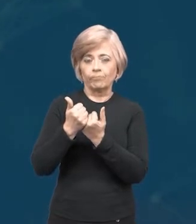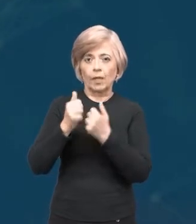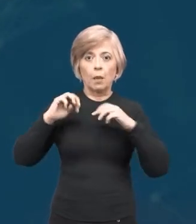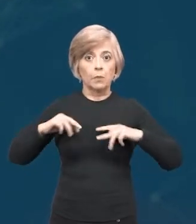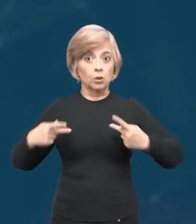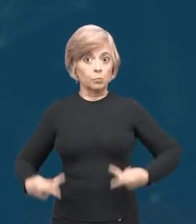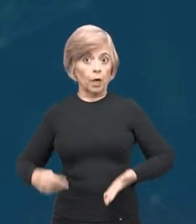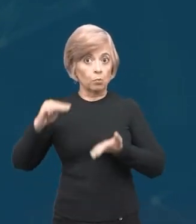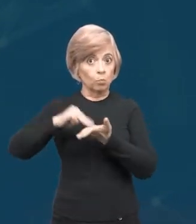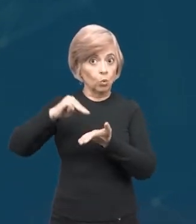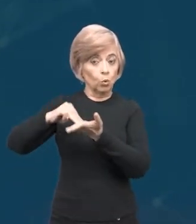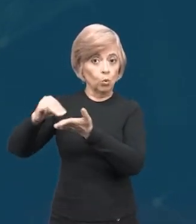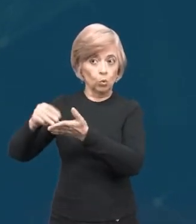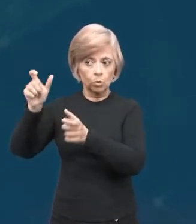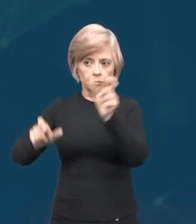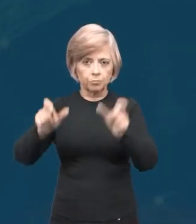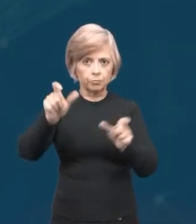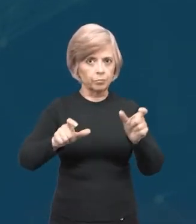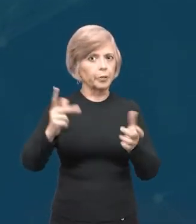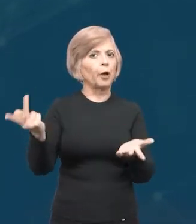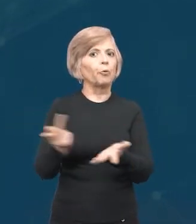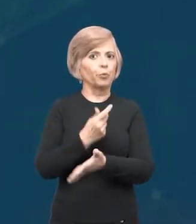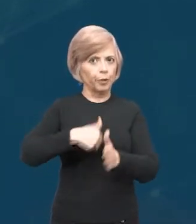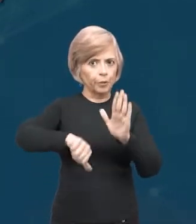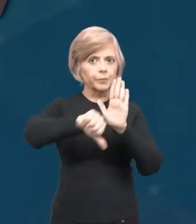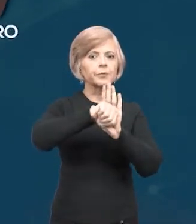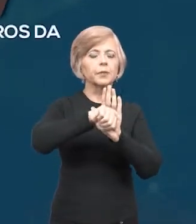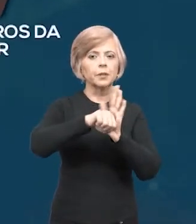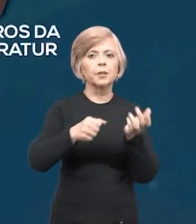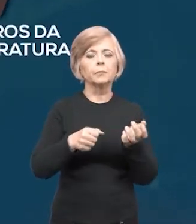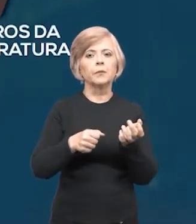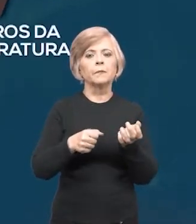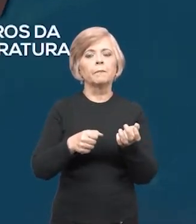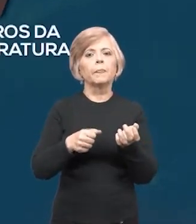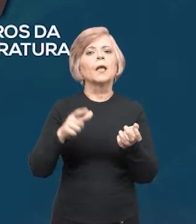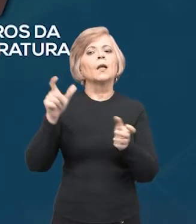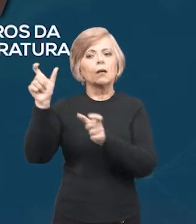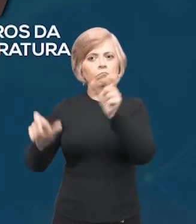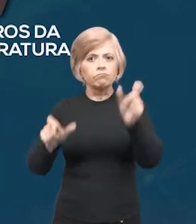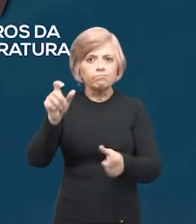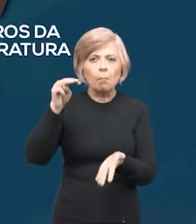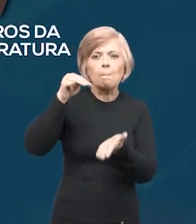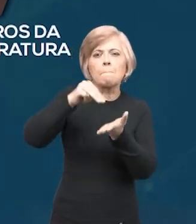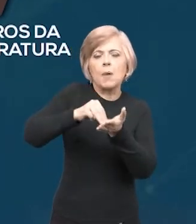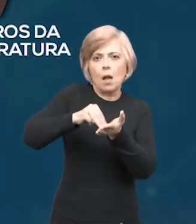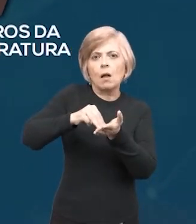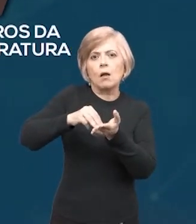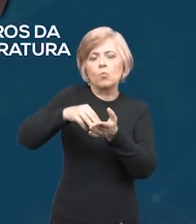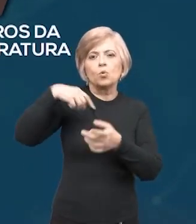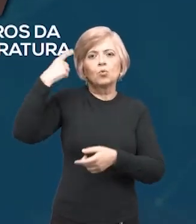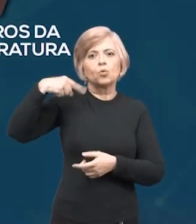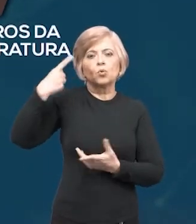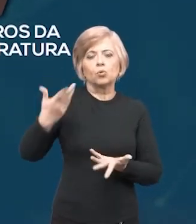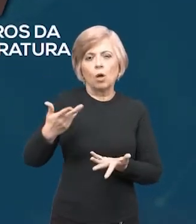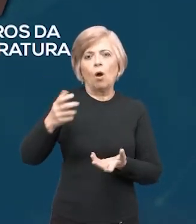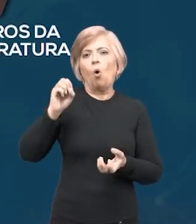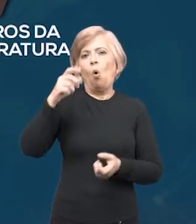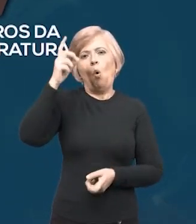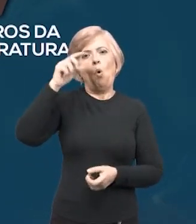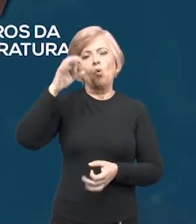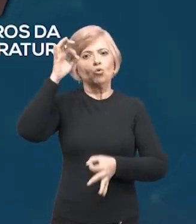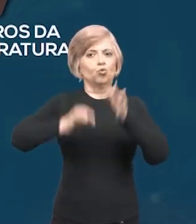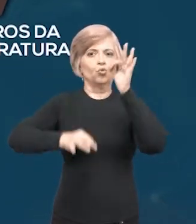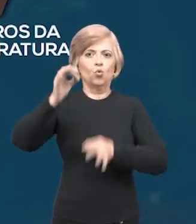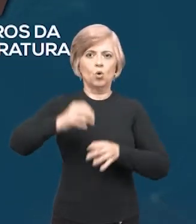Público que eventualmente pratiquem condutas criminosas, membros da magistratura. São, em linhas gerais,